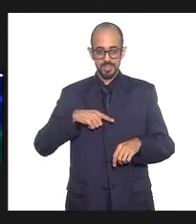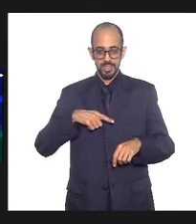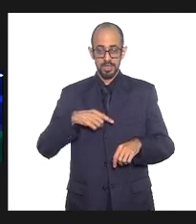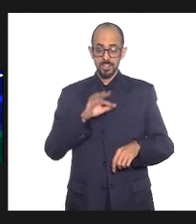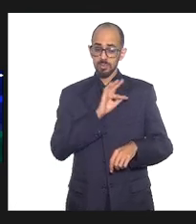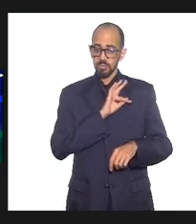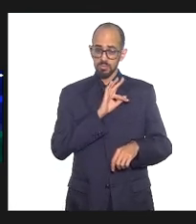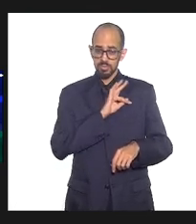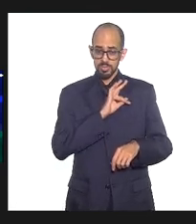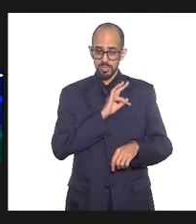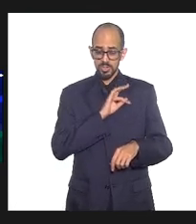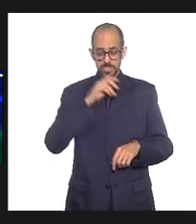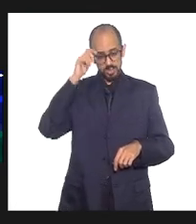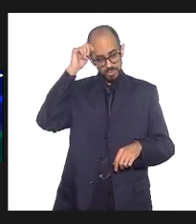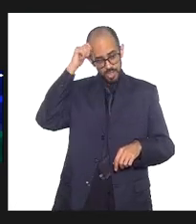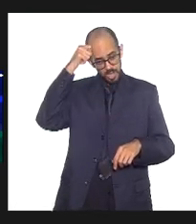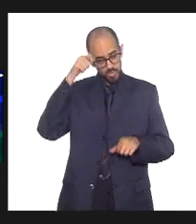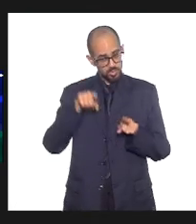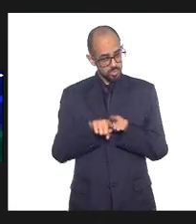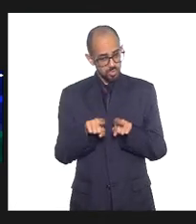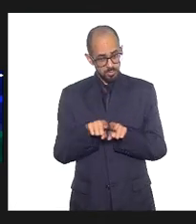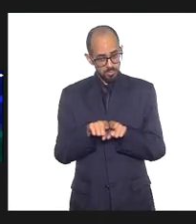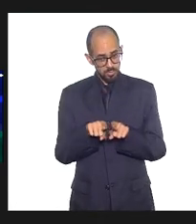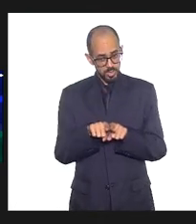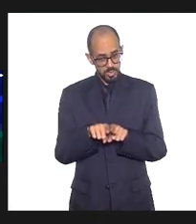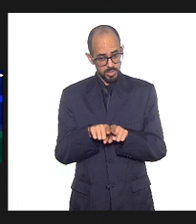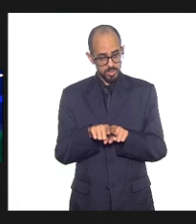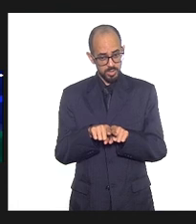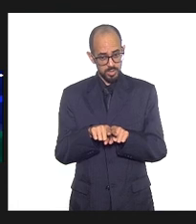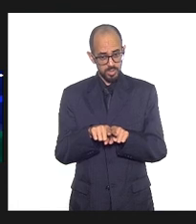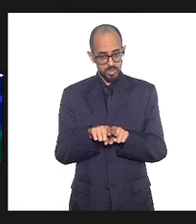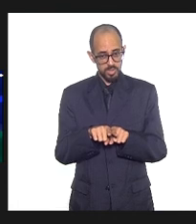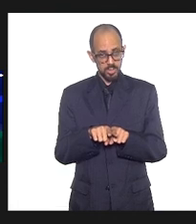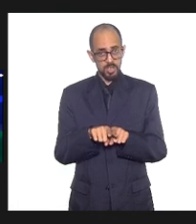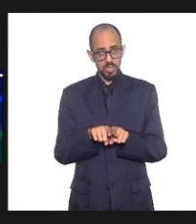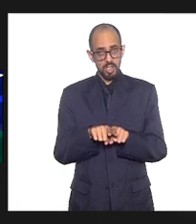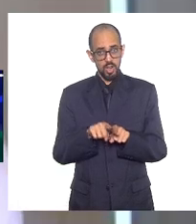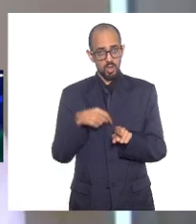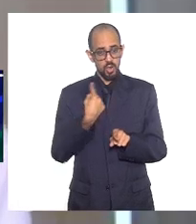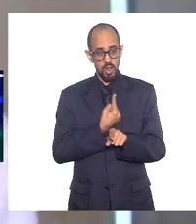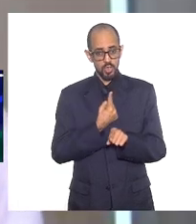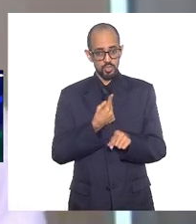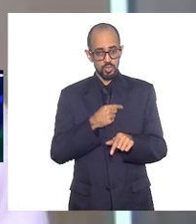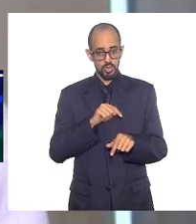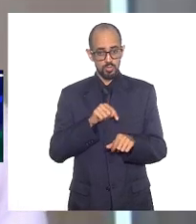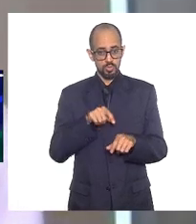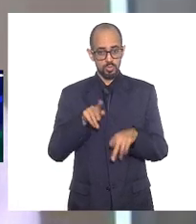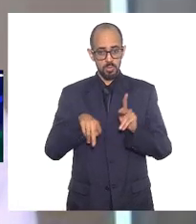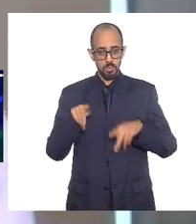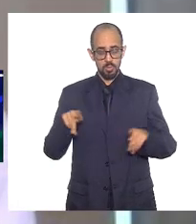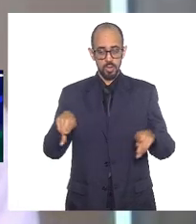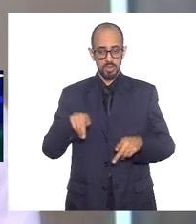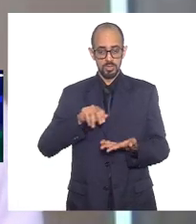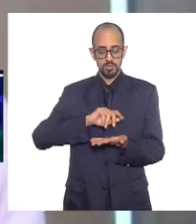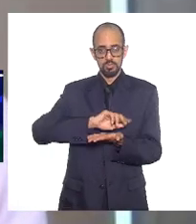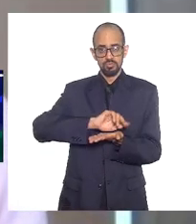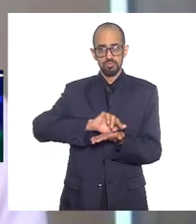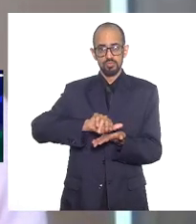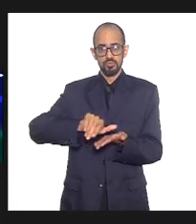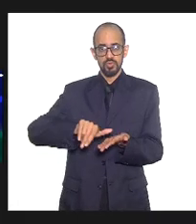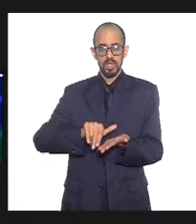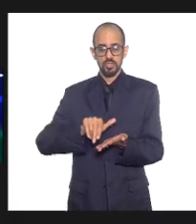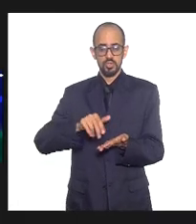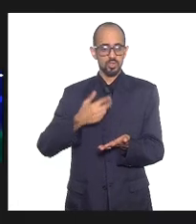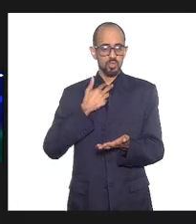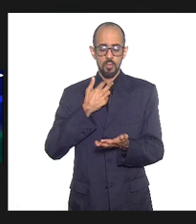negros na polícia civil. Nós somos uma população miscigenada, heterogênea. Então, eu não posso aceitar